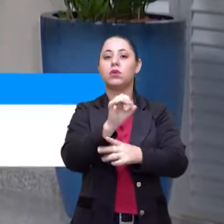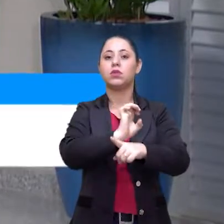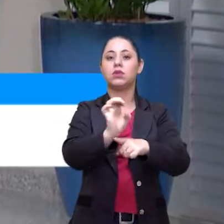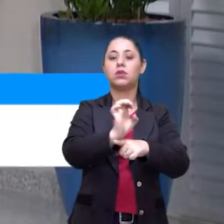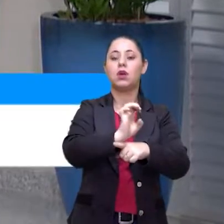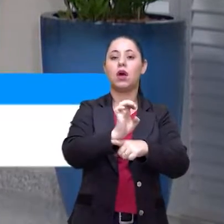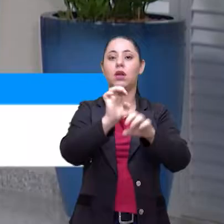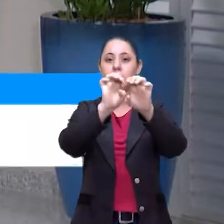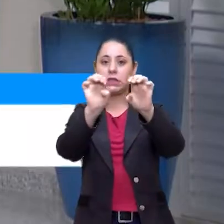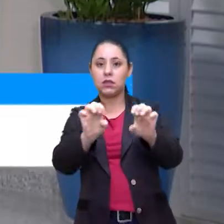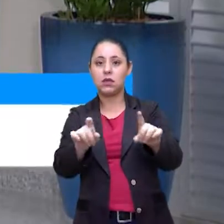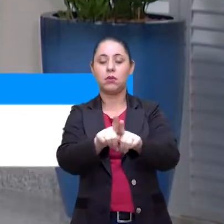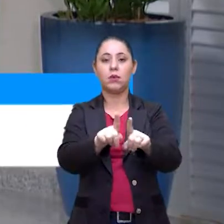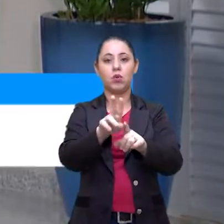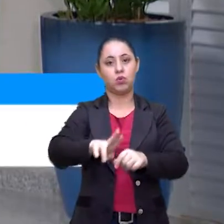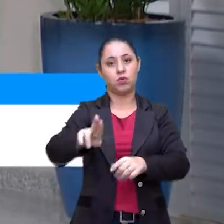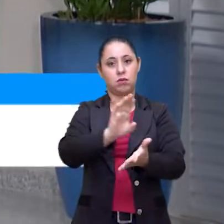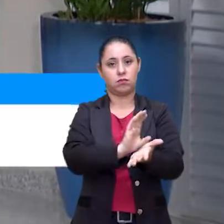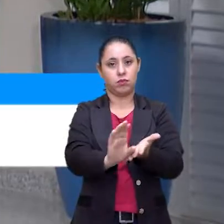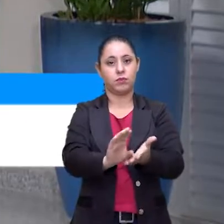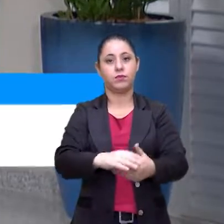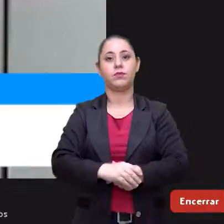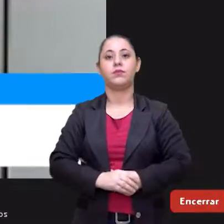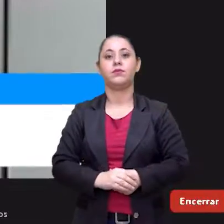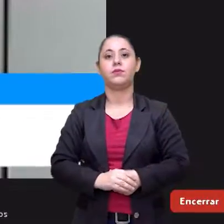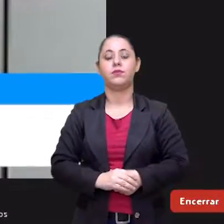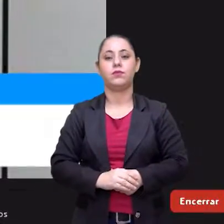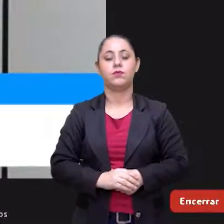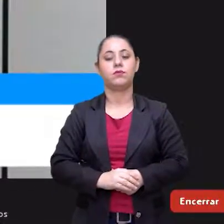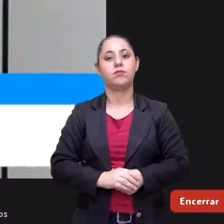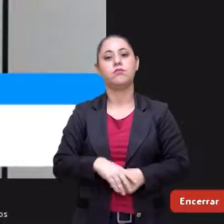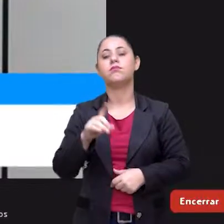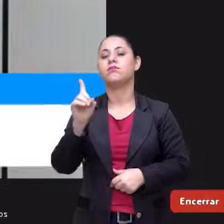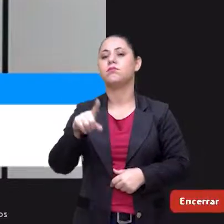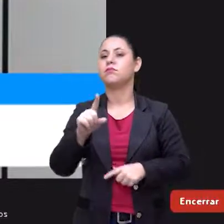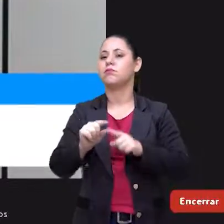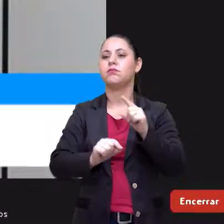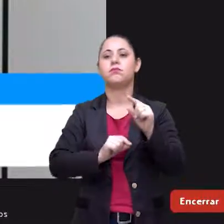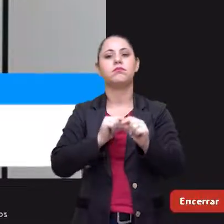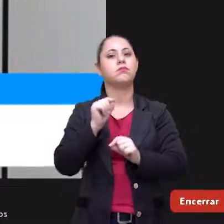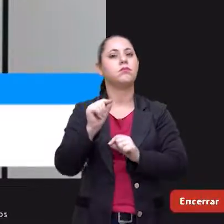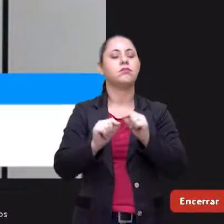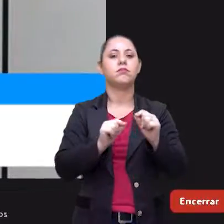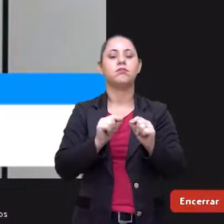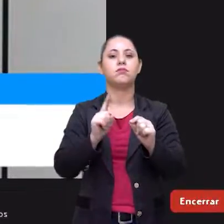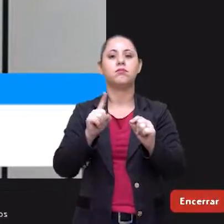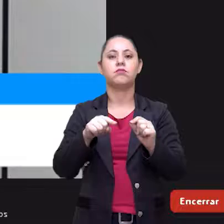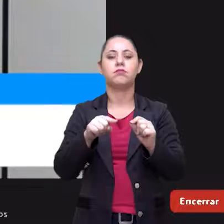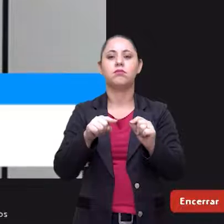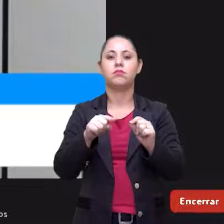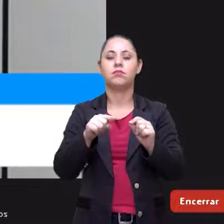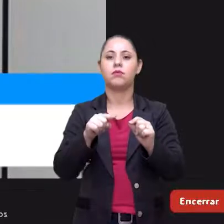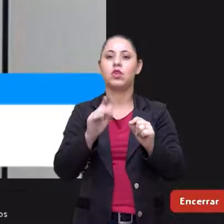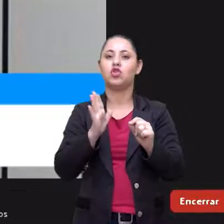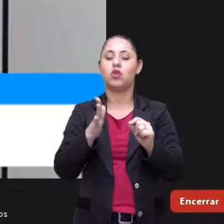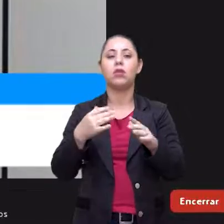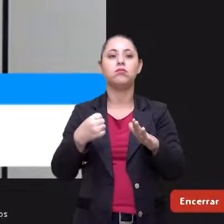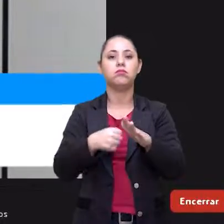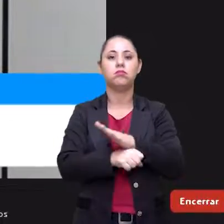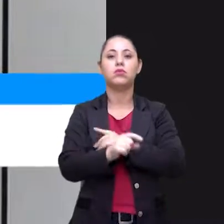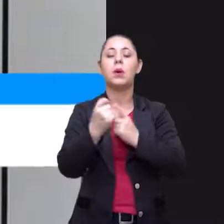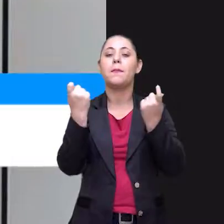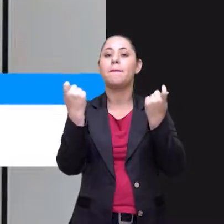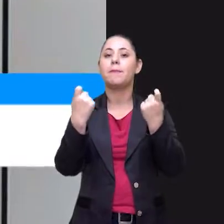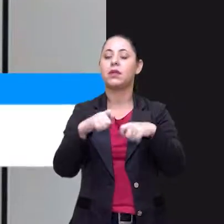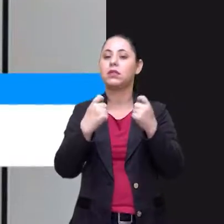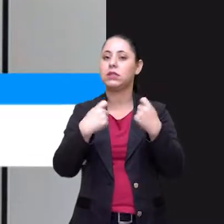tributos e estratégias na utilização desses recursos. Isso é uma coisa que é muito